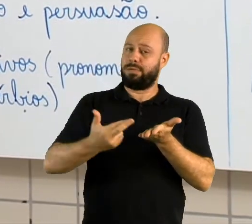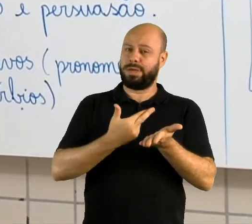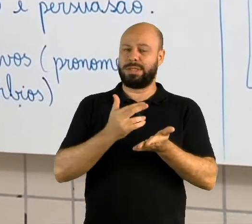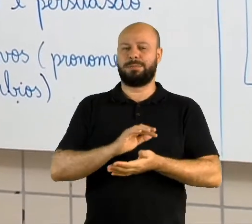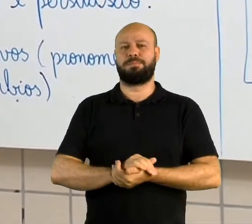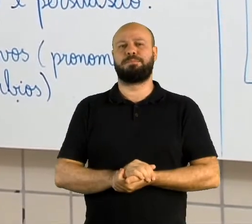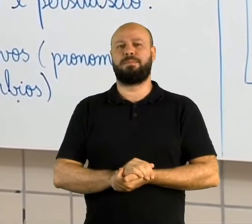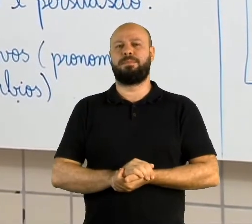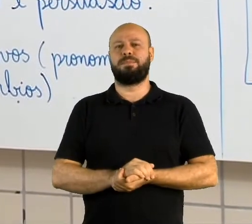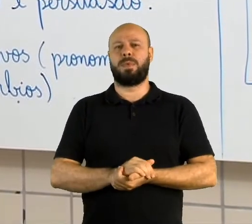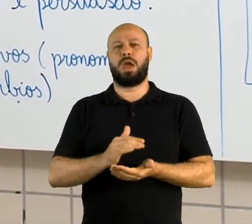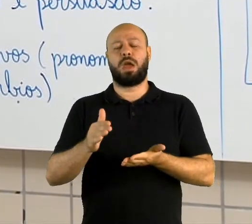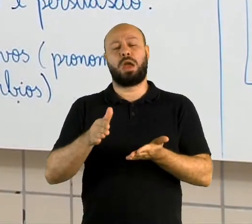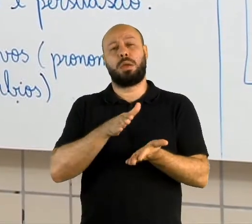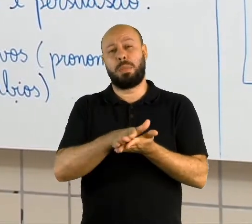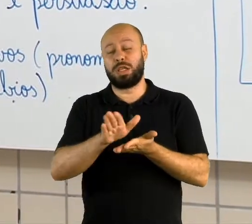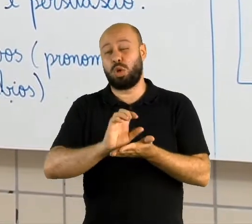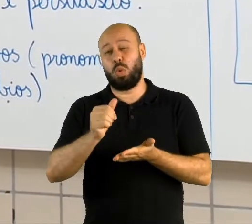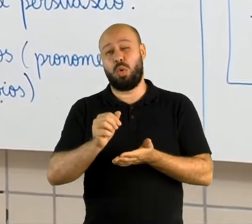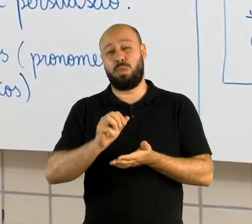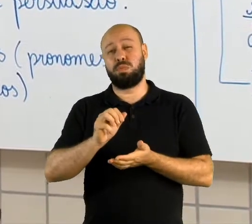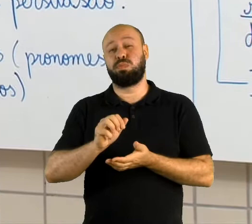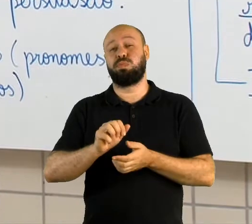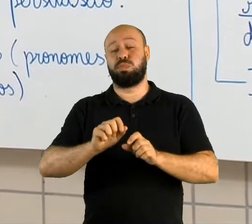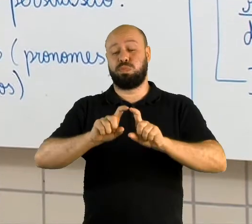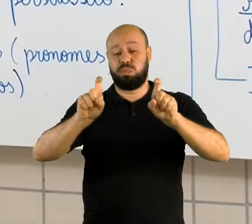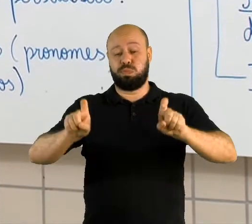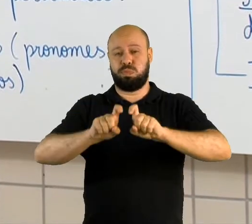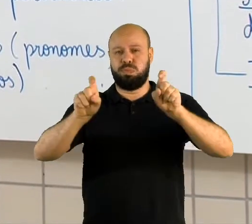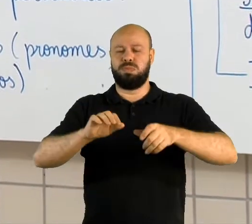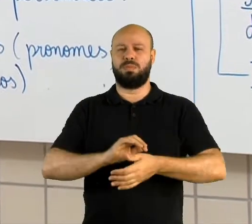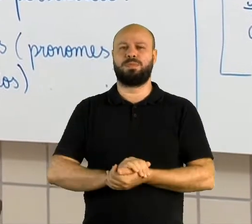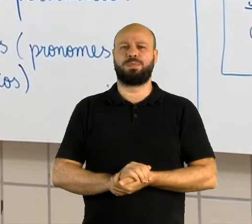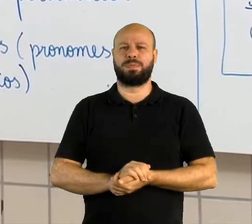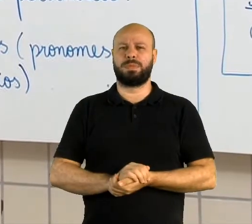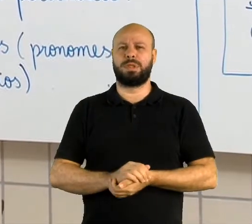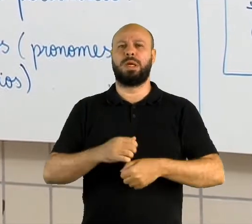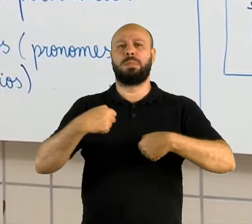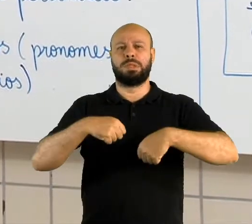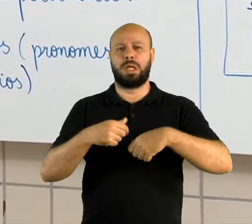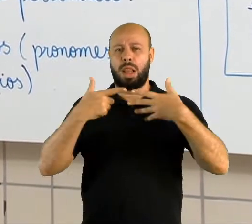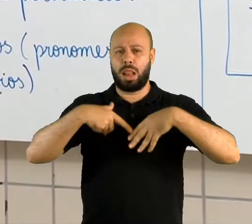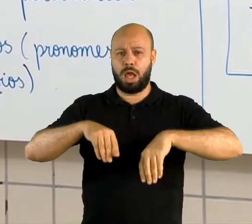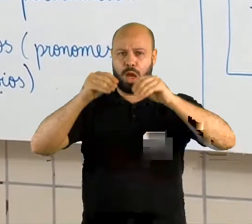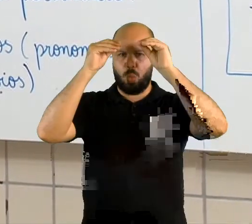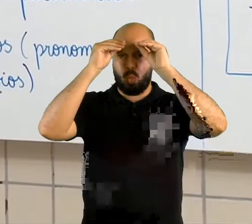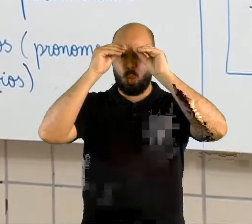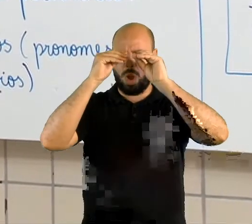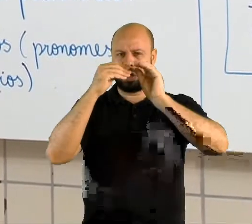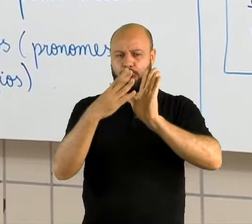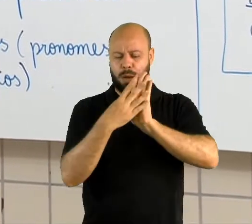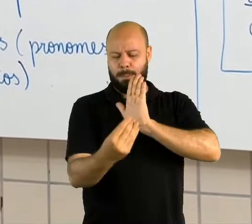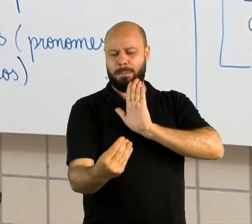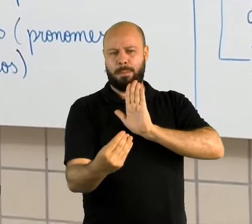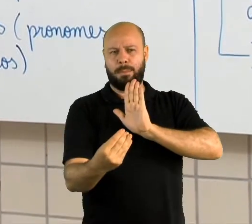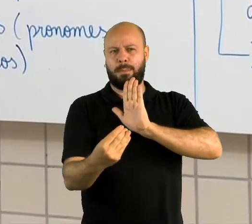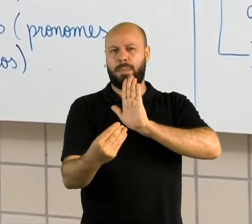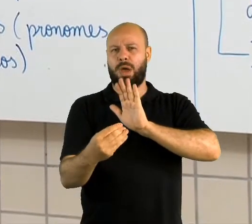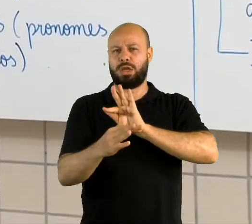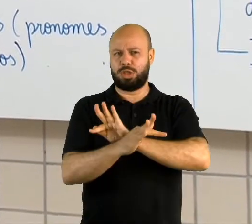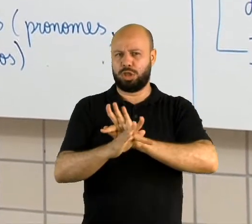revistas impressas ou online. Então, ele tem que fazer uso de uma linguagem padrão, uma linguagem